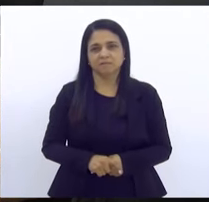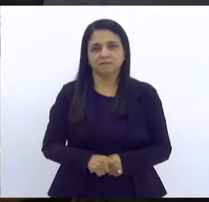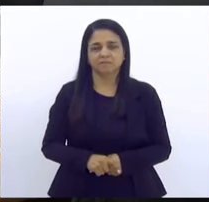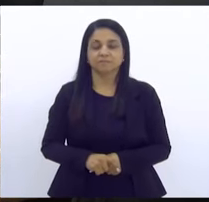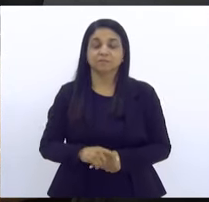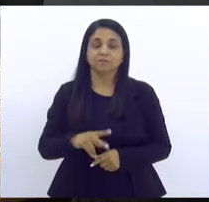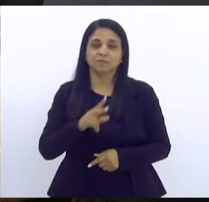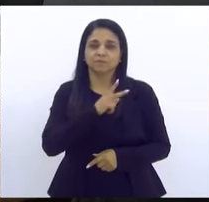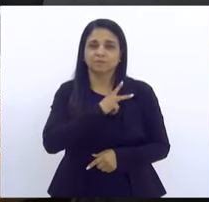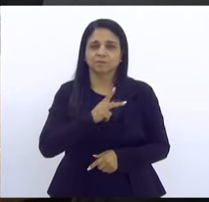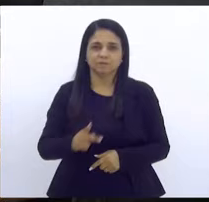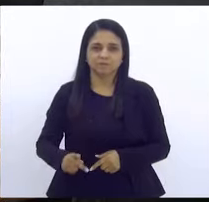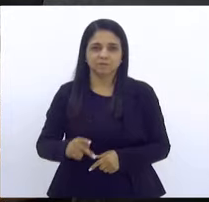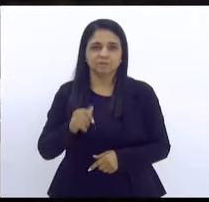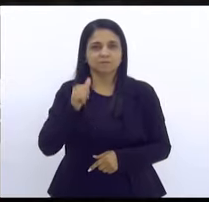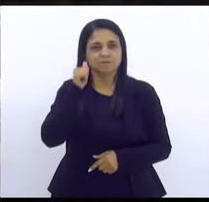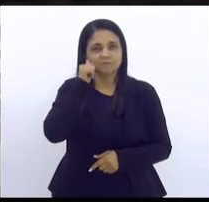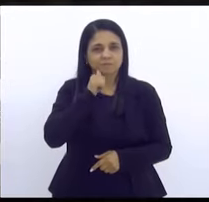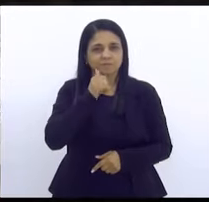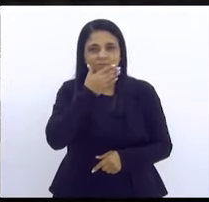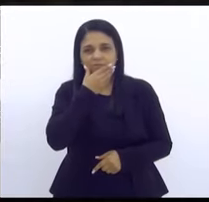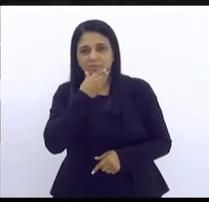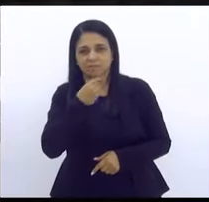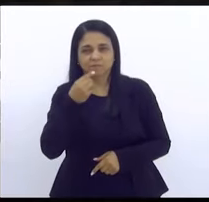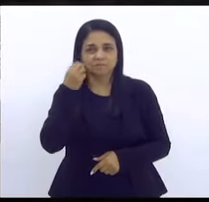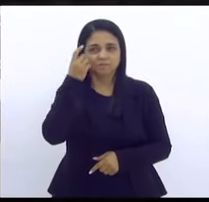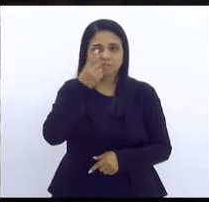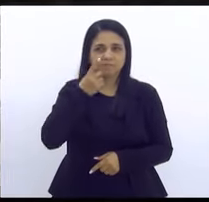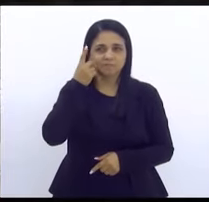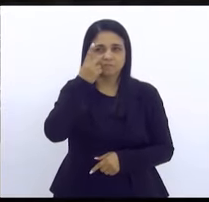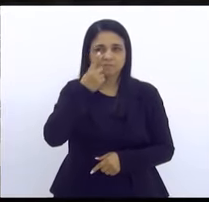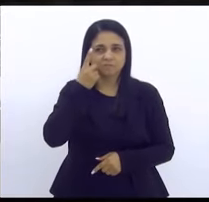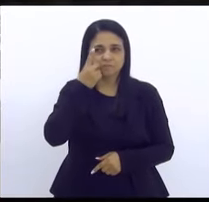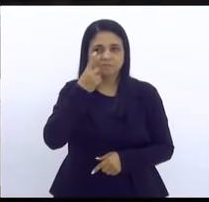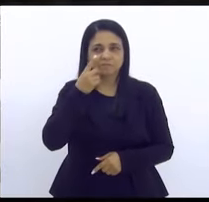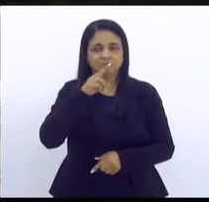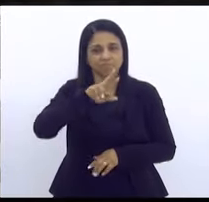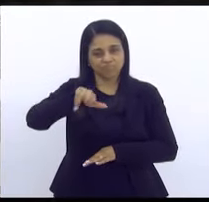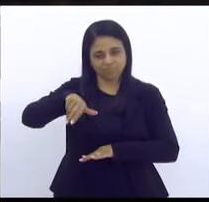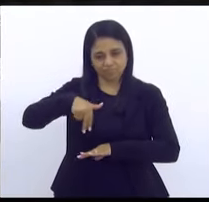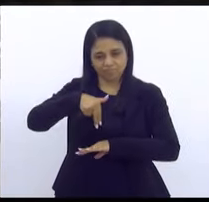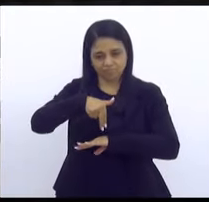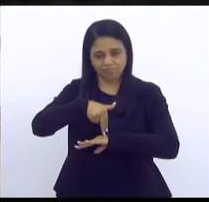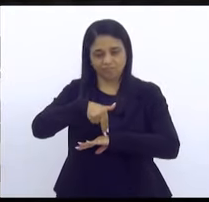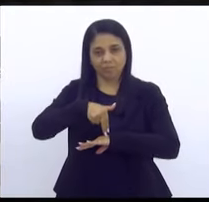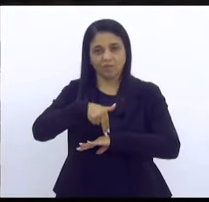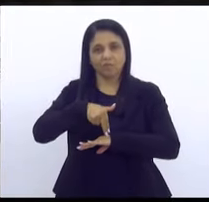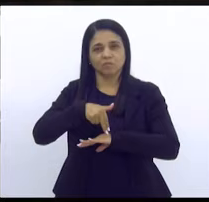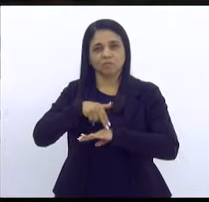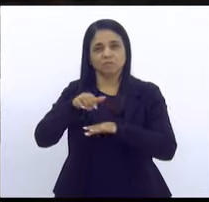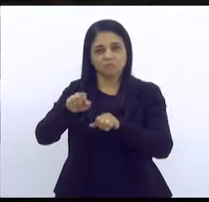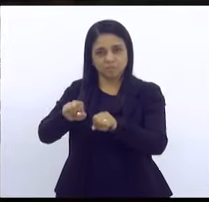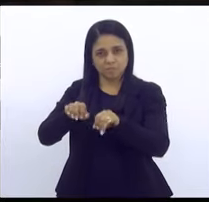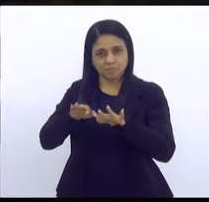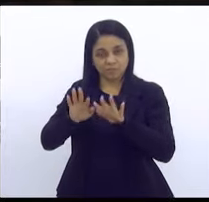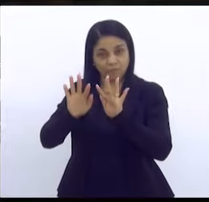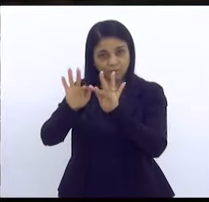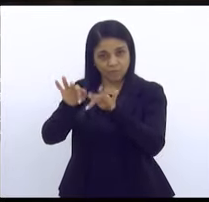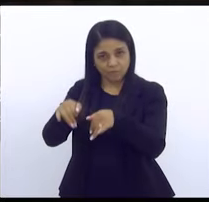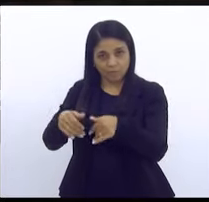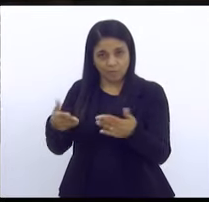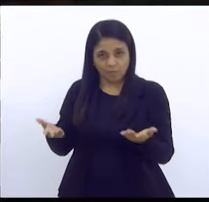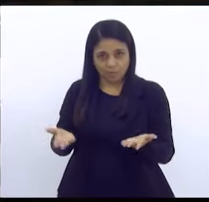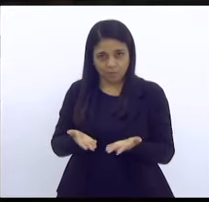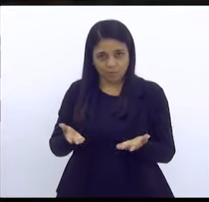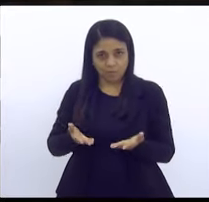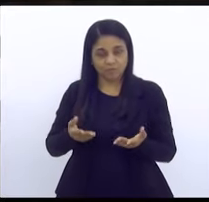Senhor presidente, senhoras deputadas, senhor deputado, venho aqui no expediente final do dia de hoje trazer